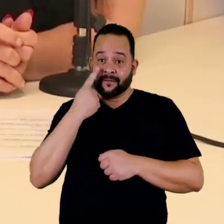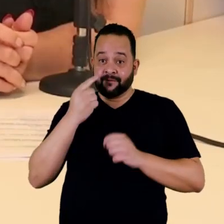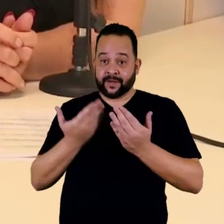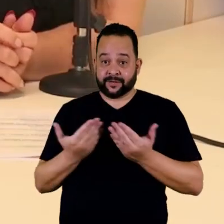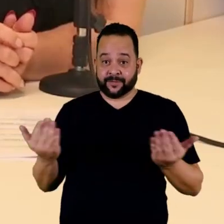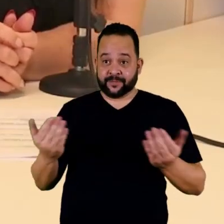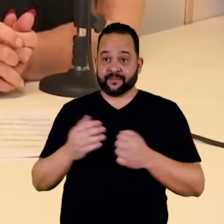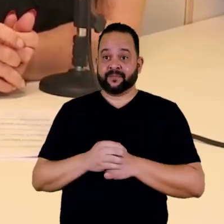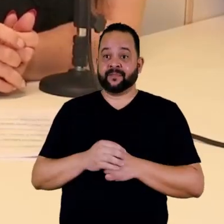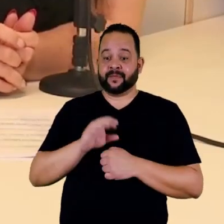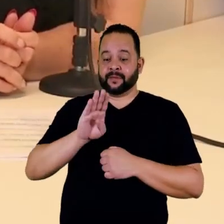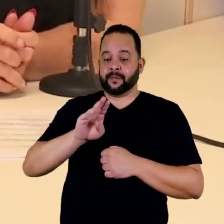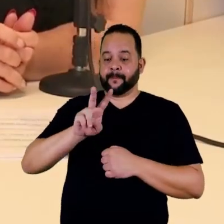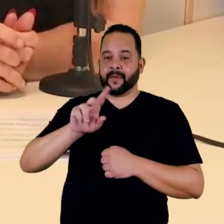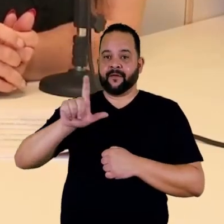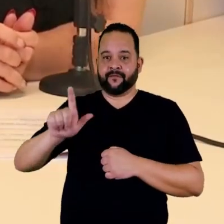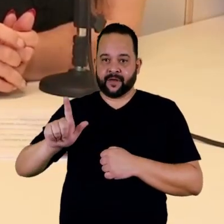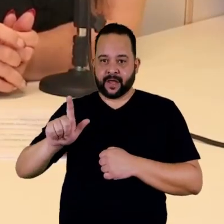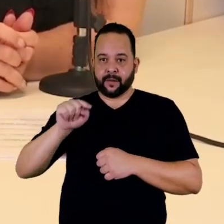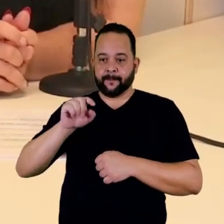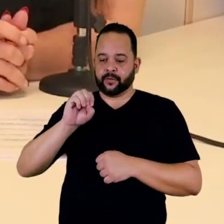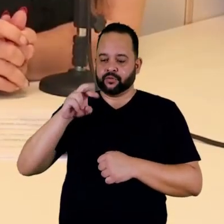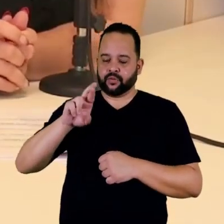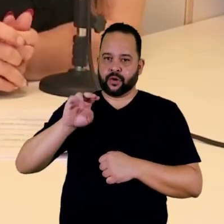e bvl.org.br